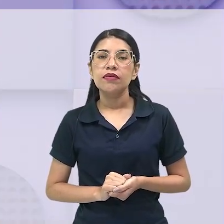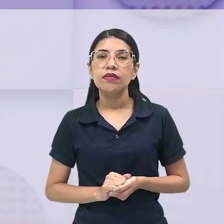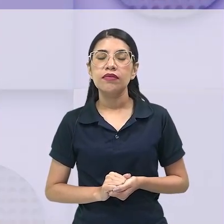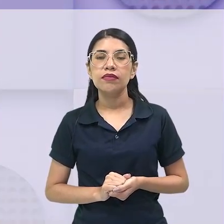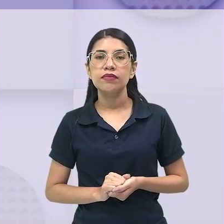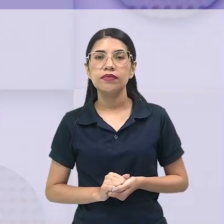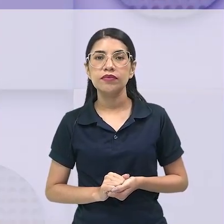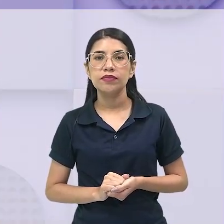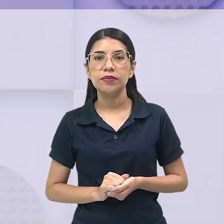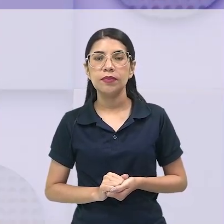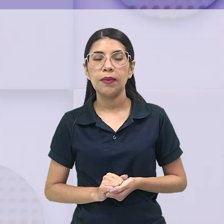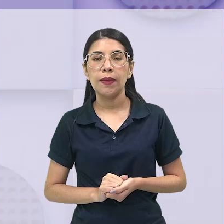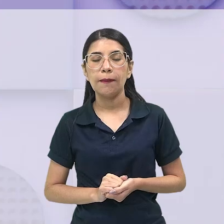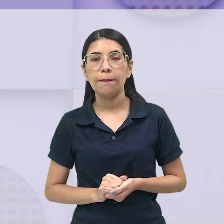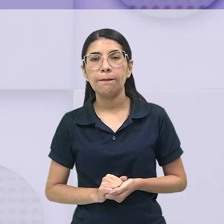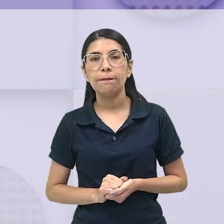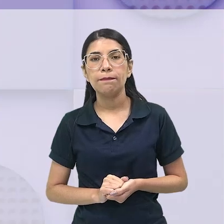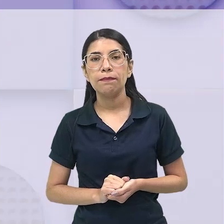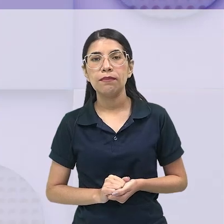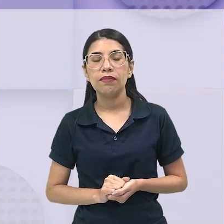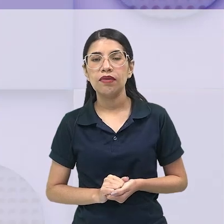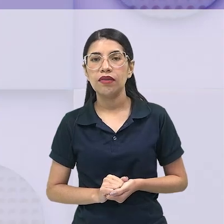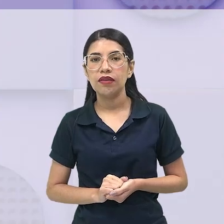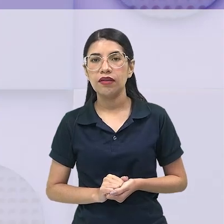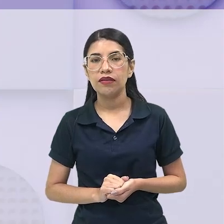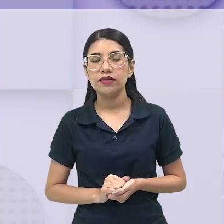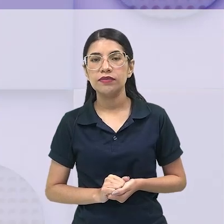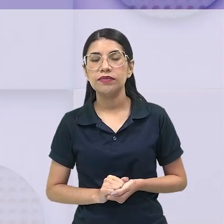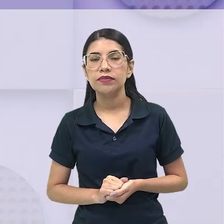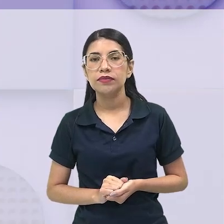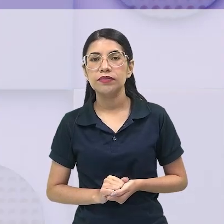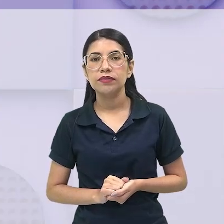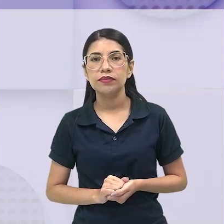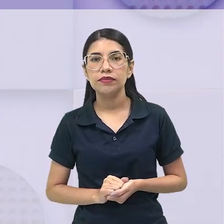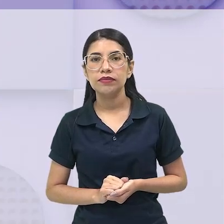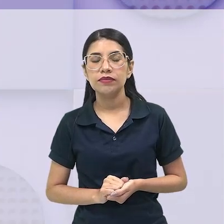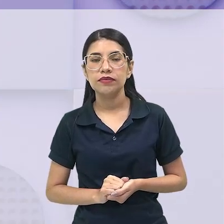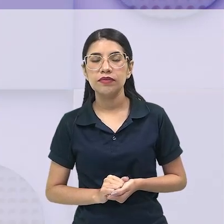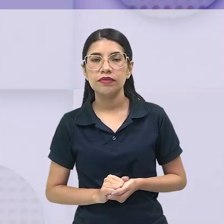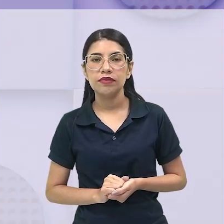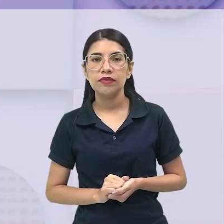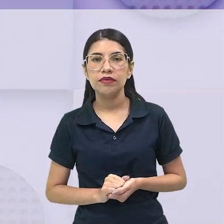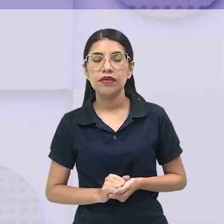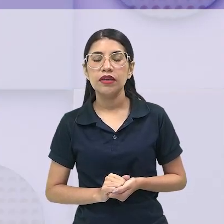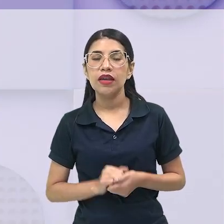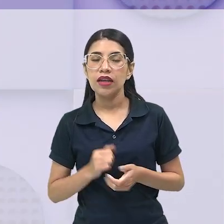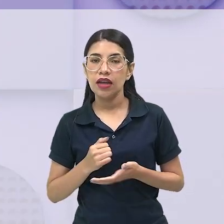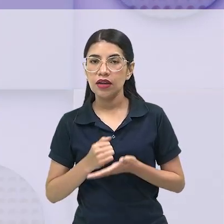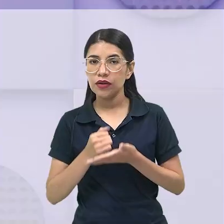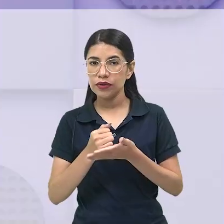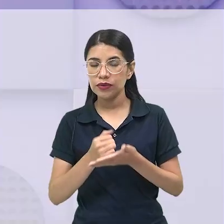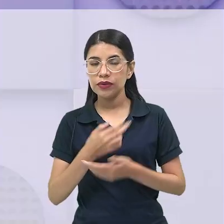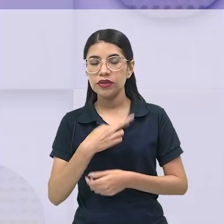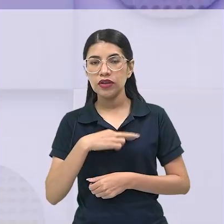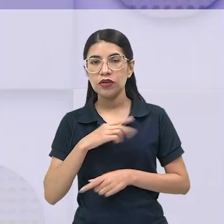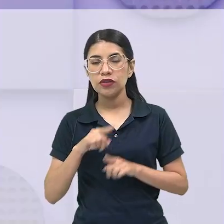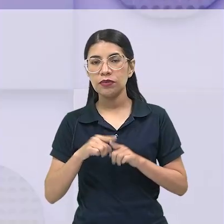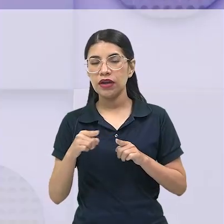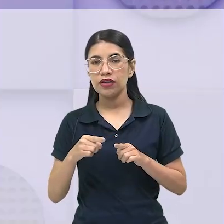colabora e não tem pretensão de se sobrevaler sobre as instituições